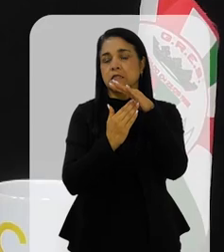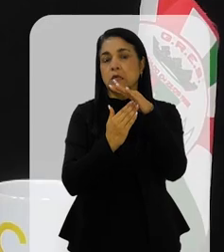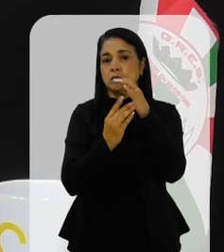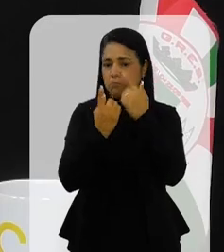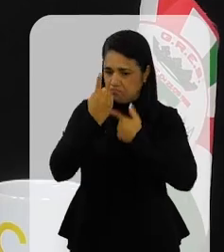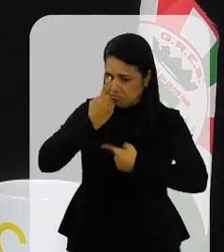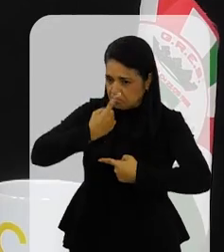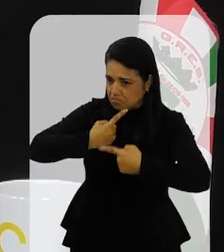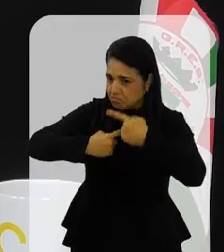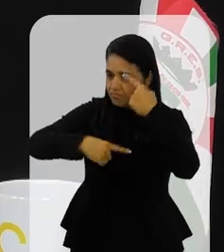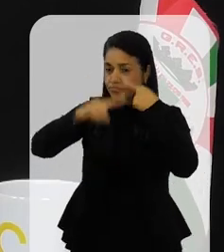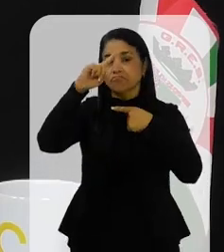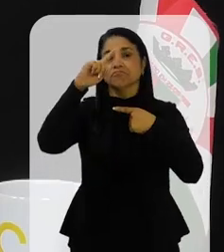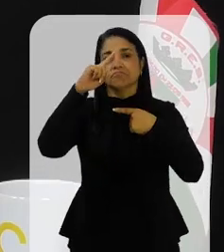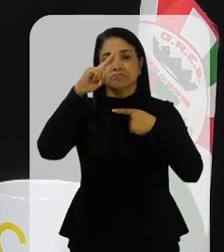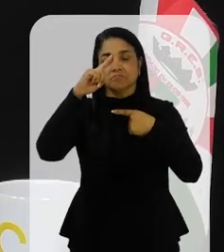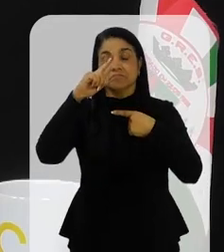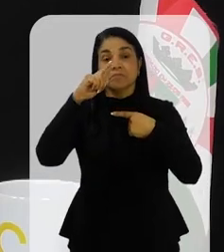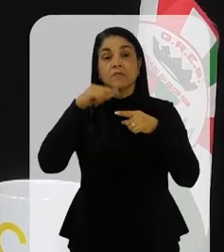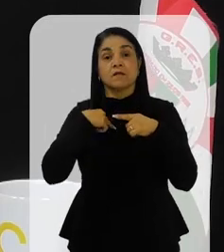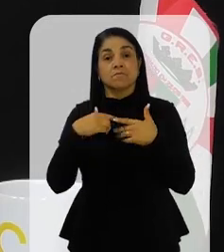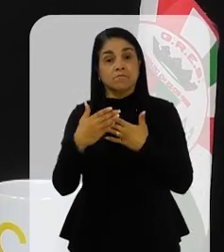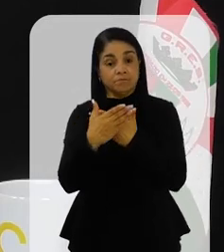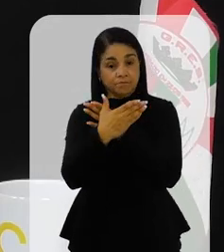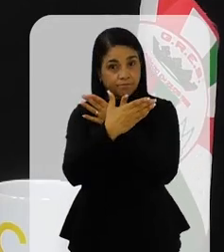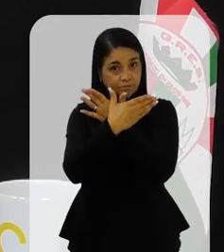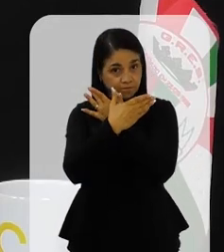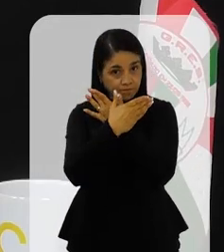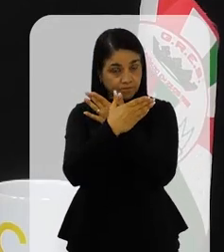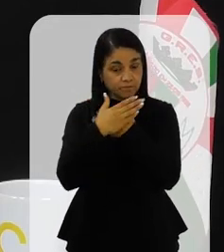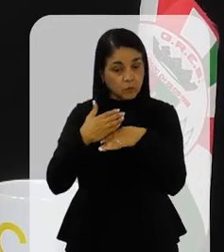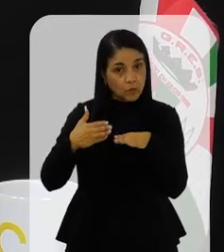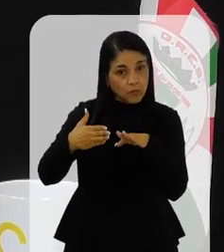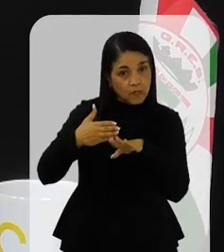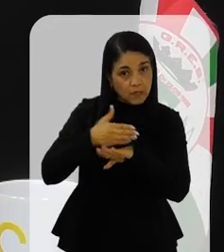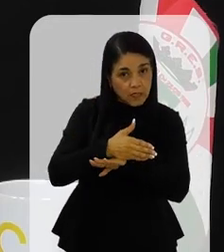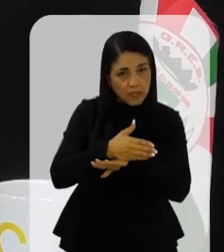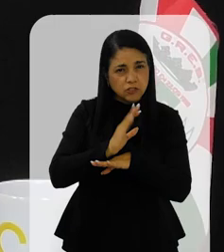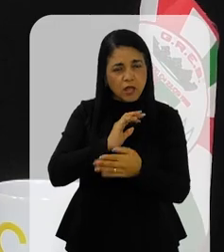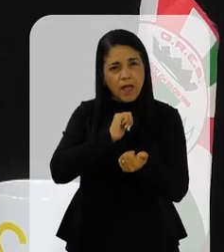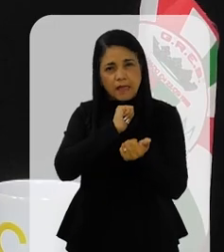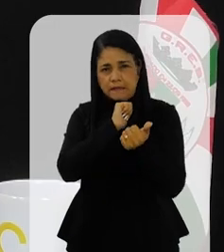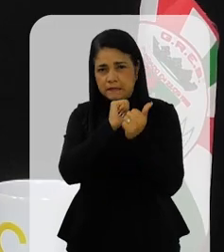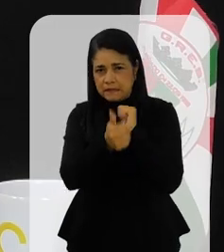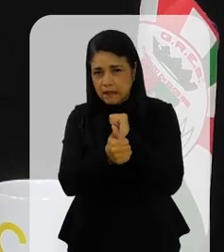superação, principalmente. E a Força Aérea, quando eu entrei, que eu já era atleta, né, em